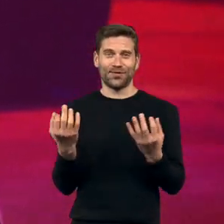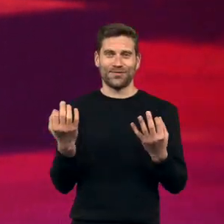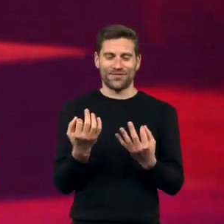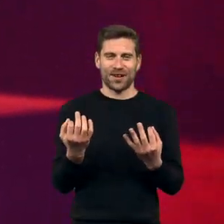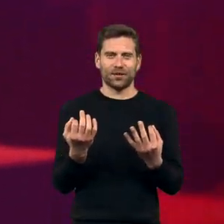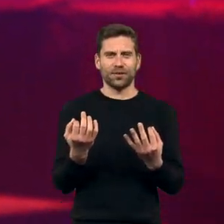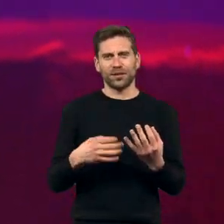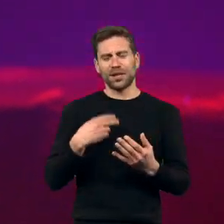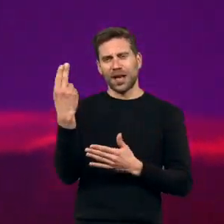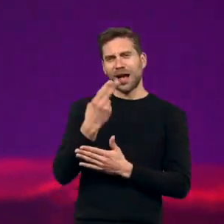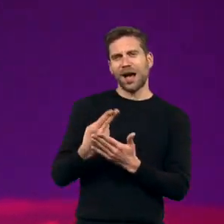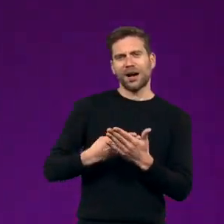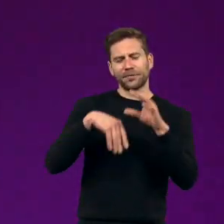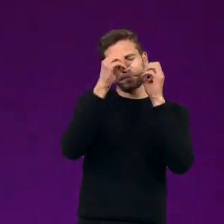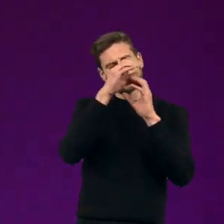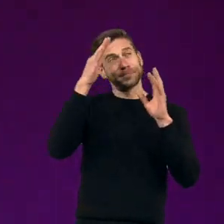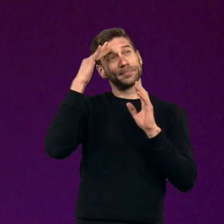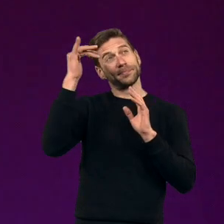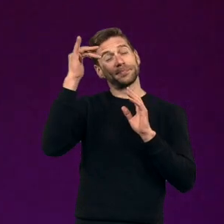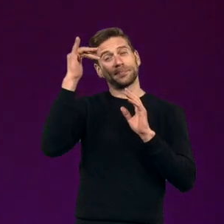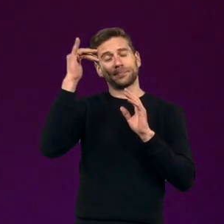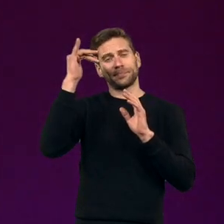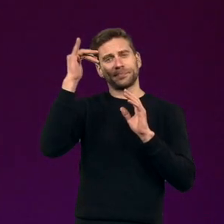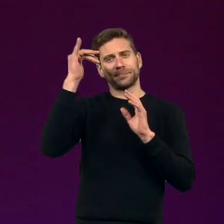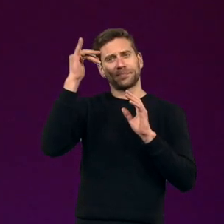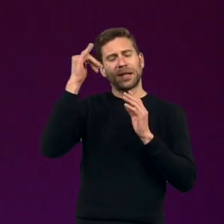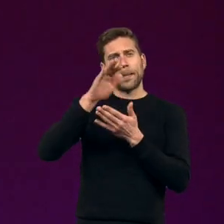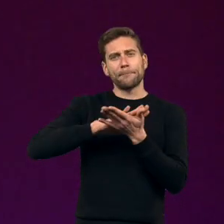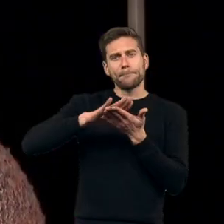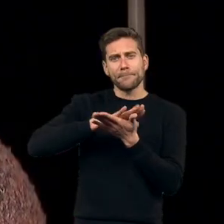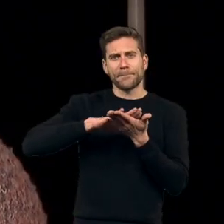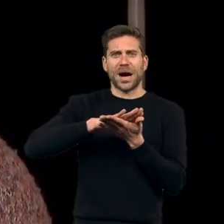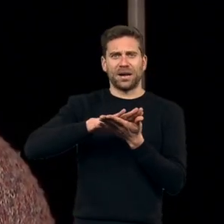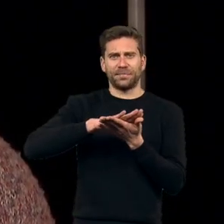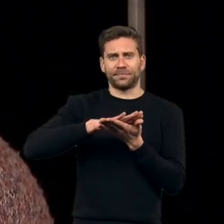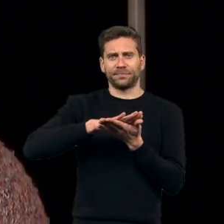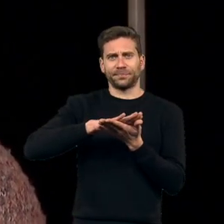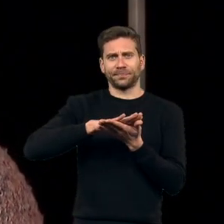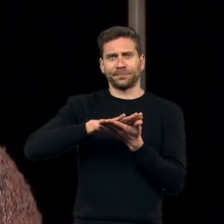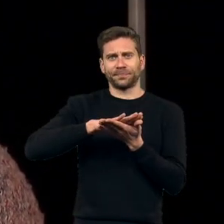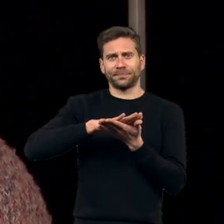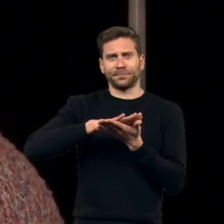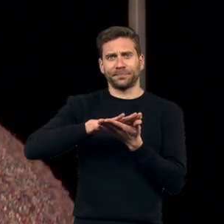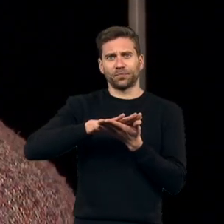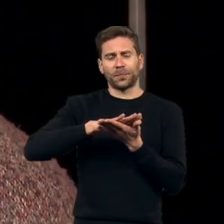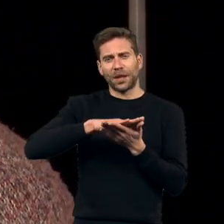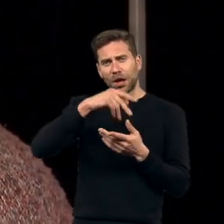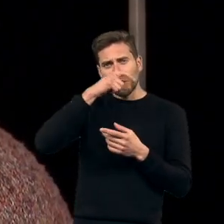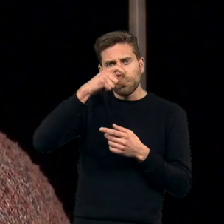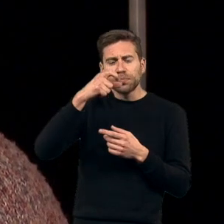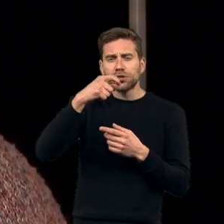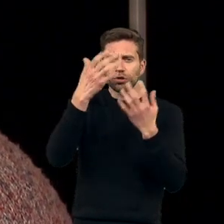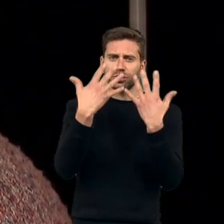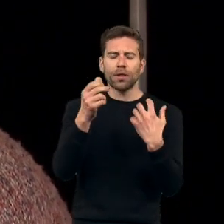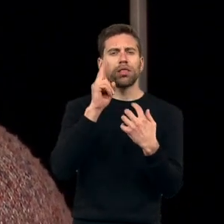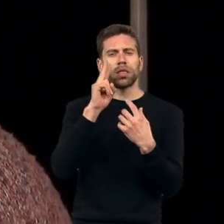artes têm esta ideia de que ou têm, no fundo, uma ideia de que, de alguma forma, elas também transformam as pessoas e transformam